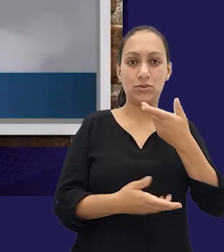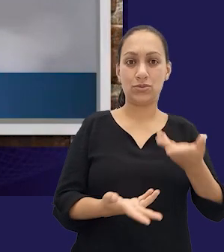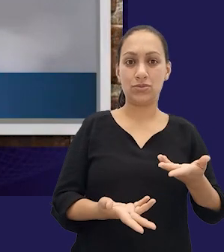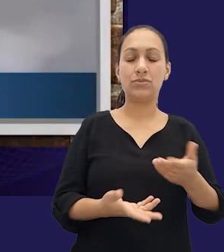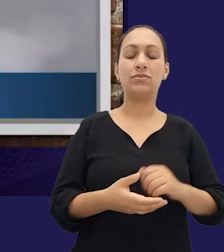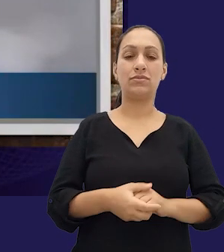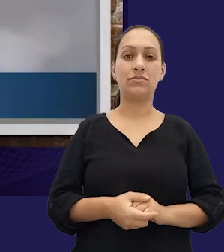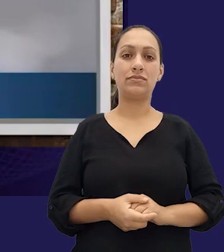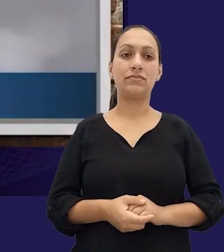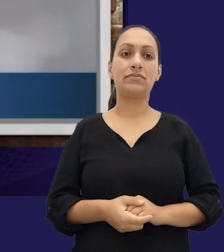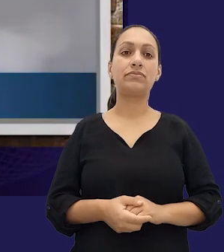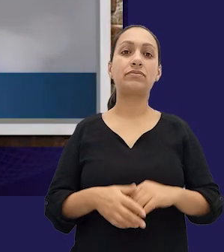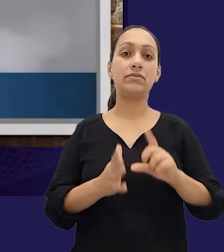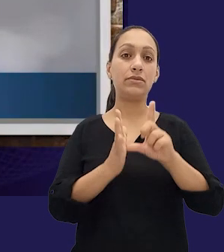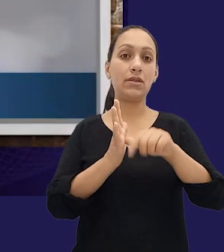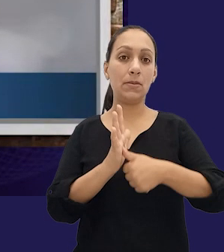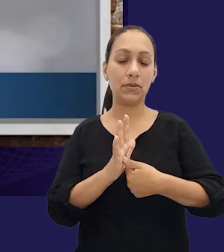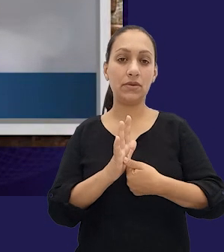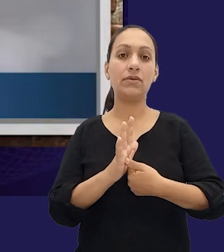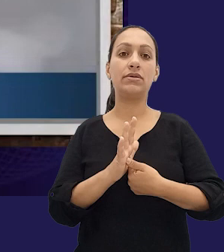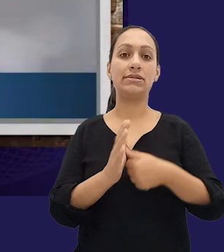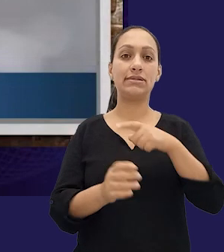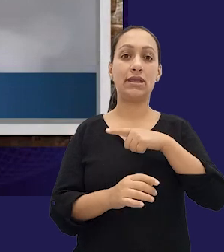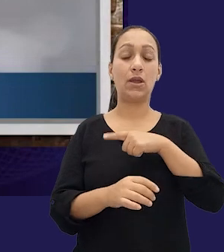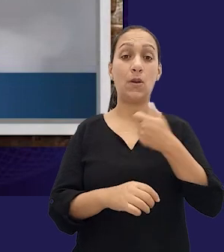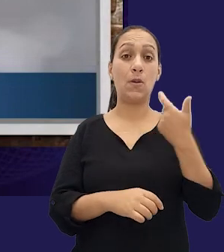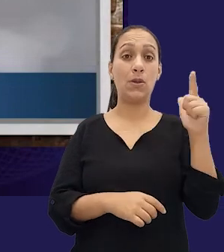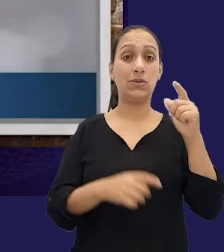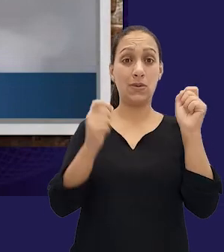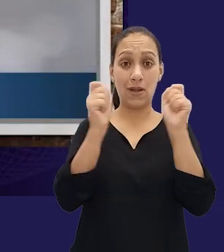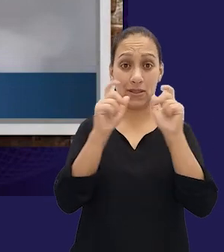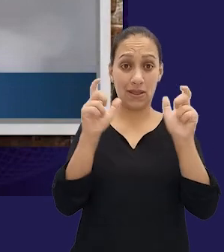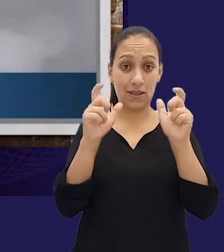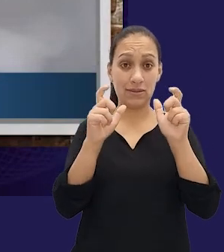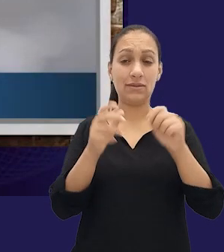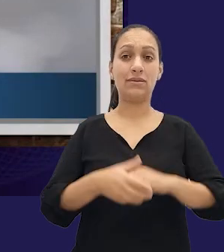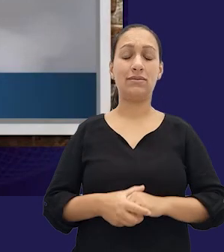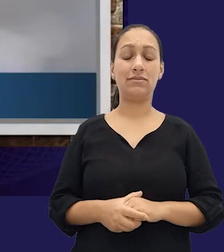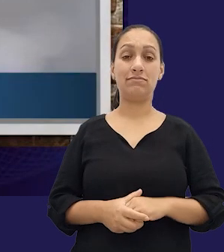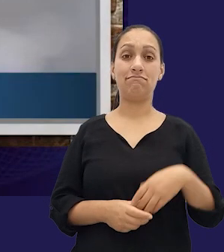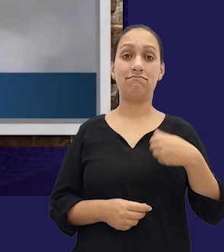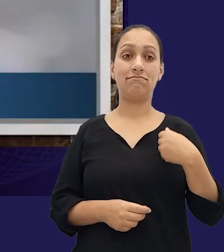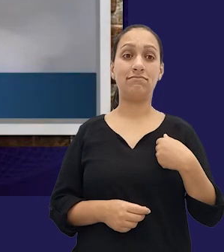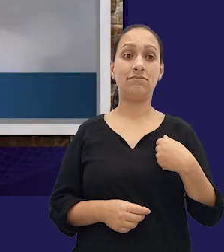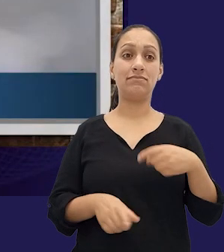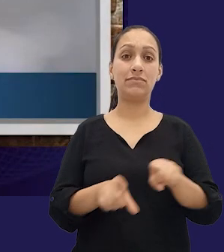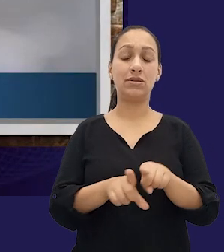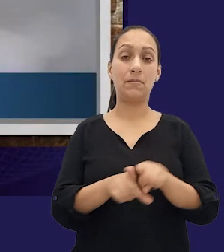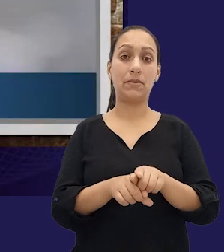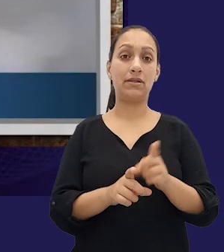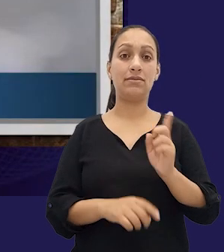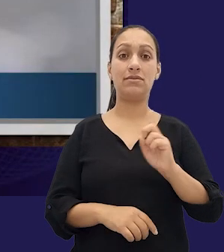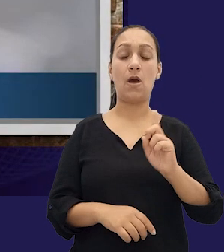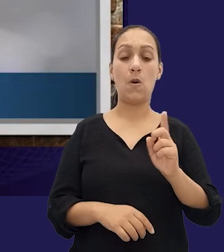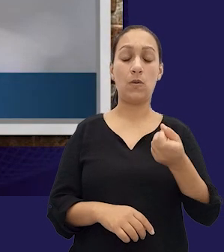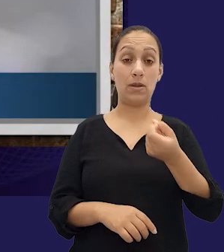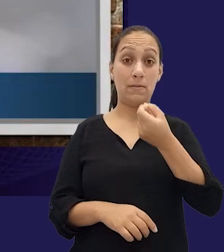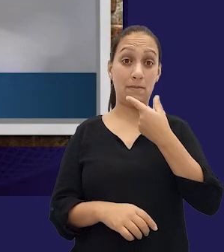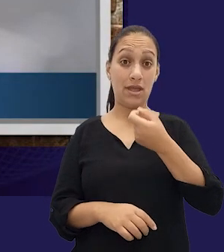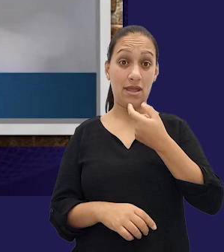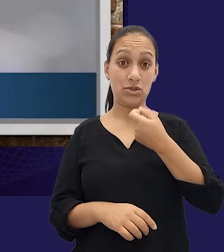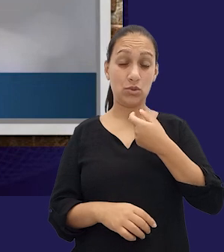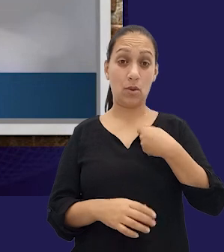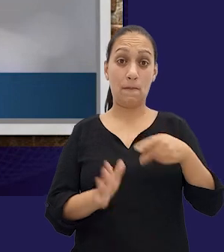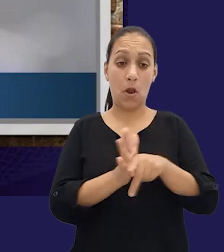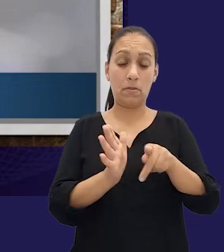tá? Depois aqui tem um outro alerta, né, para não ocorrer a automedicação com antibióticos, tá,